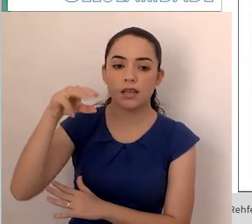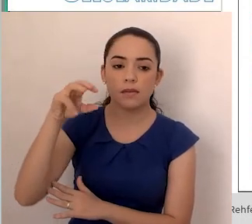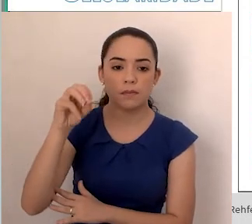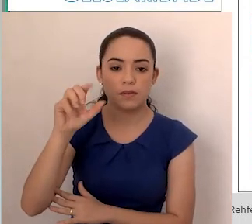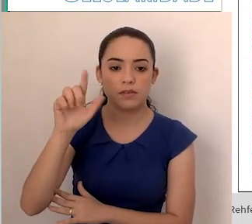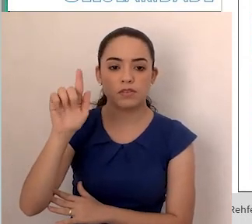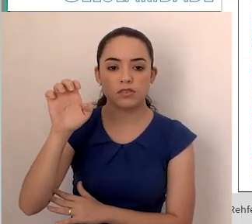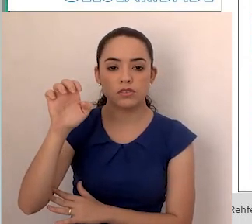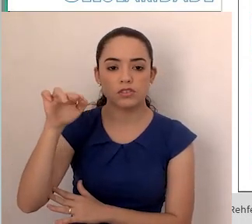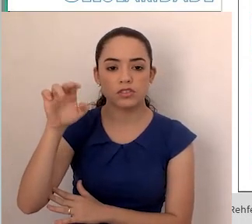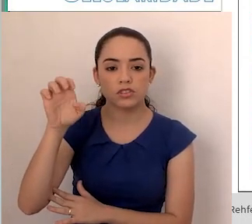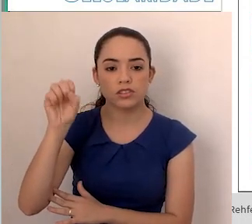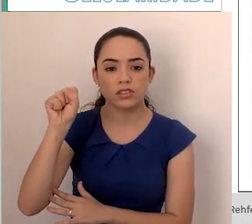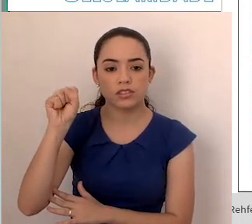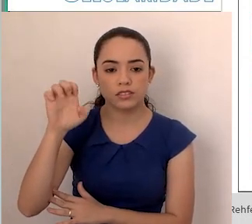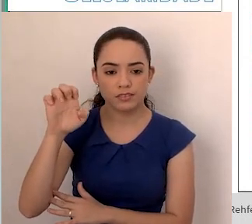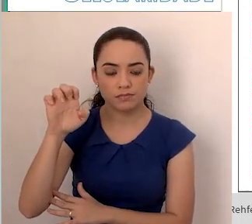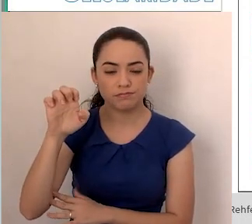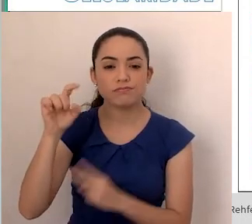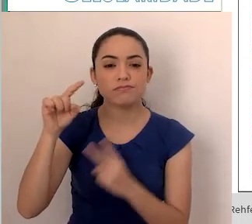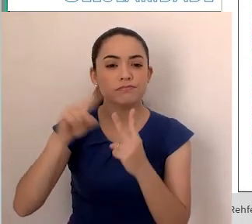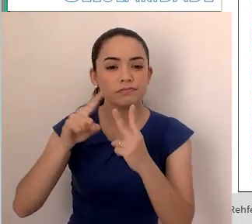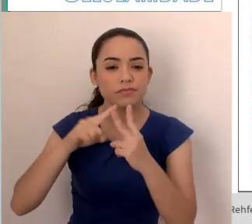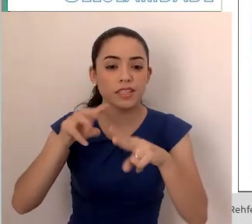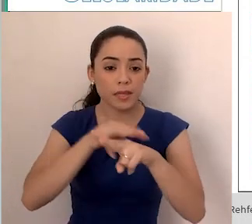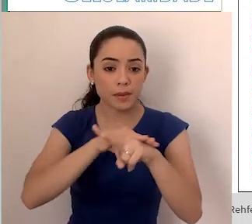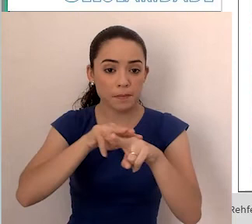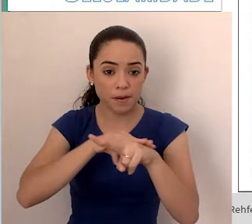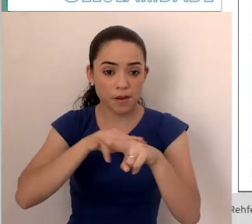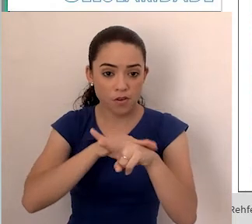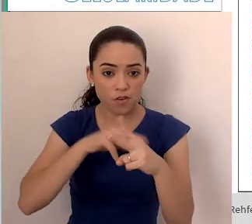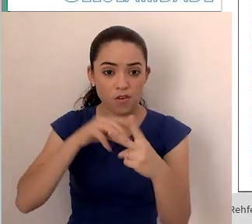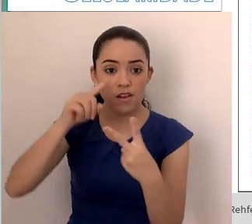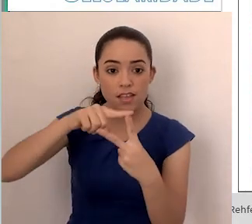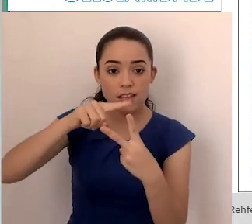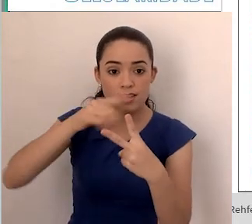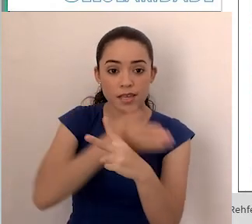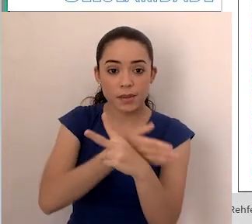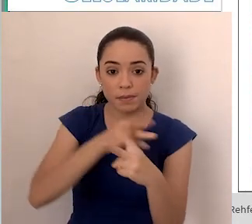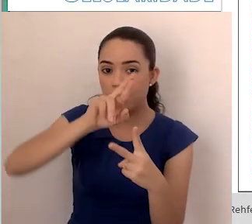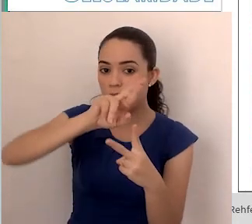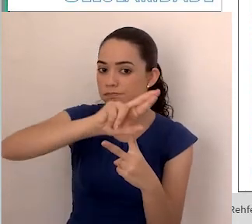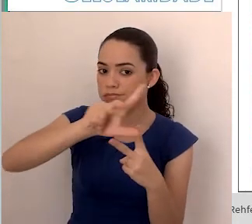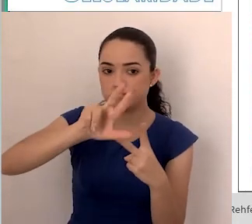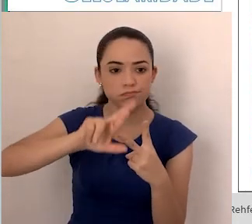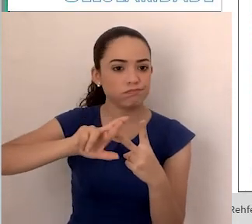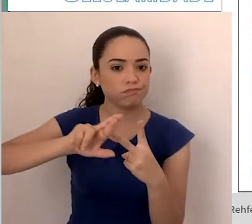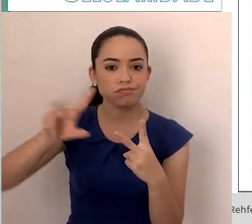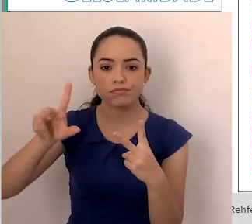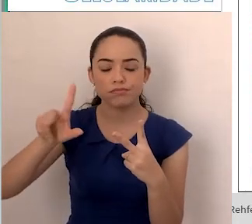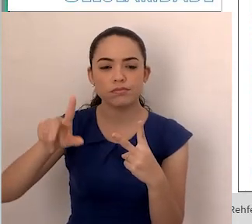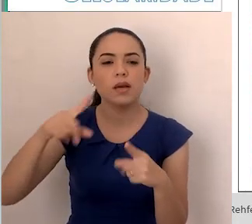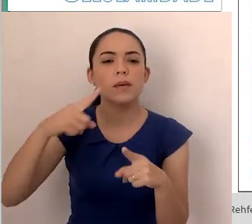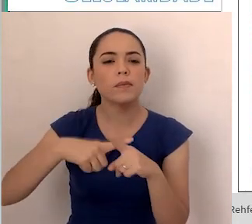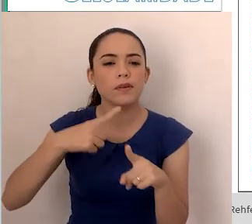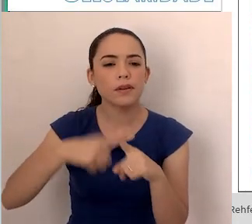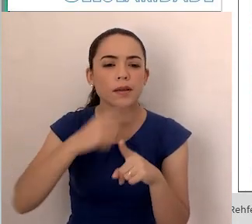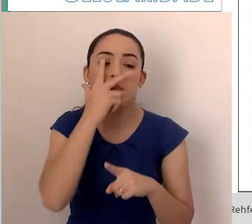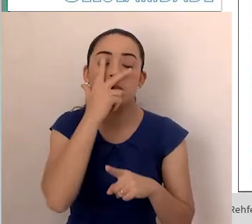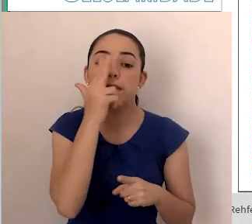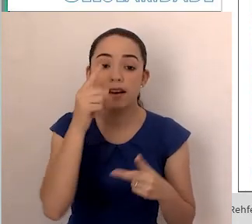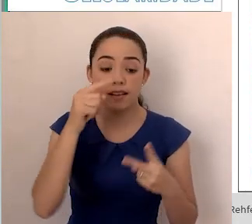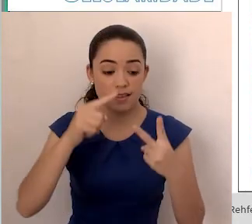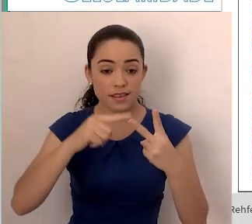a termogênese é ativada. O perfil secretor específico do tecido adiposo marrom é bastante distinto